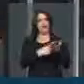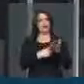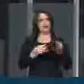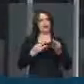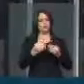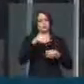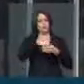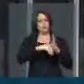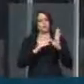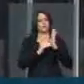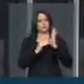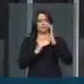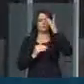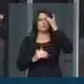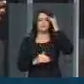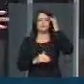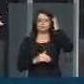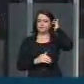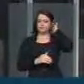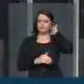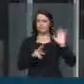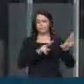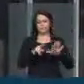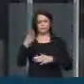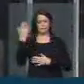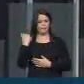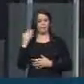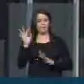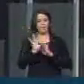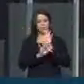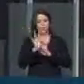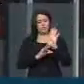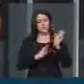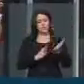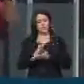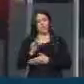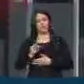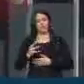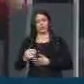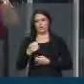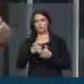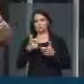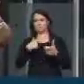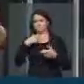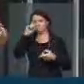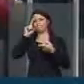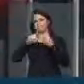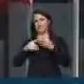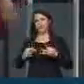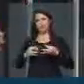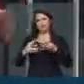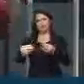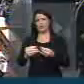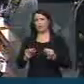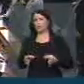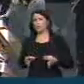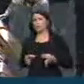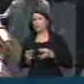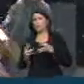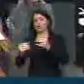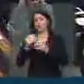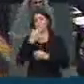no Senado Federal. Na semana passada, esse texto foi aprovado por consenso, por todos os